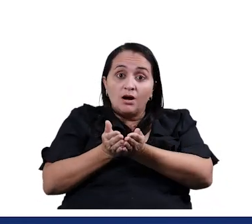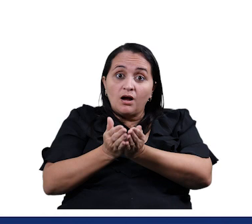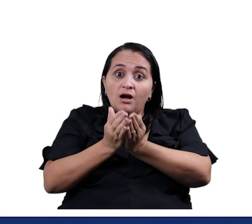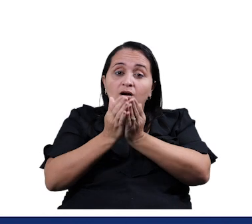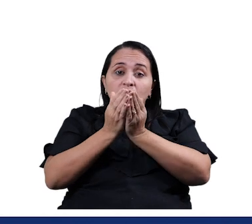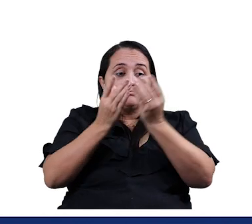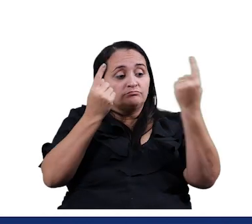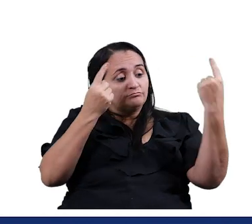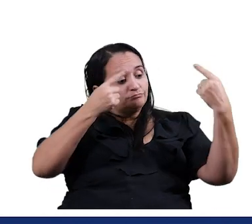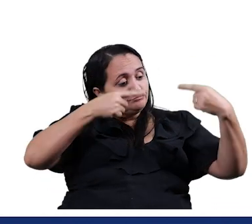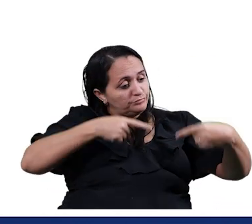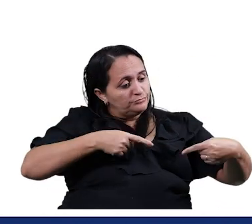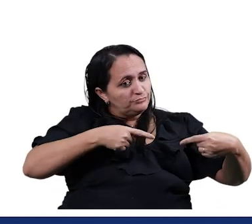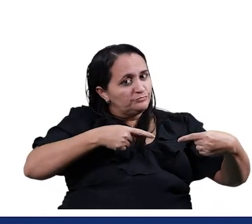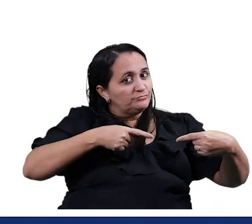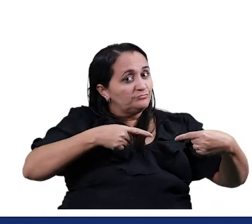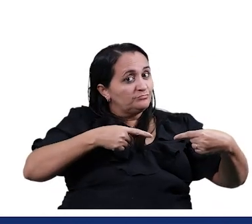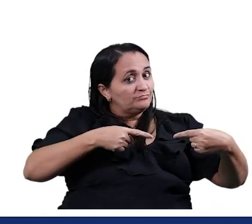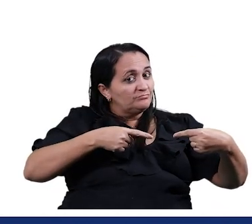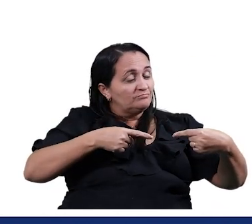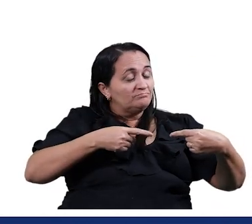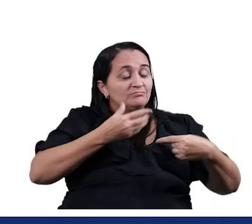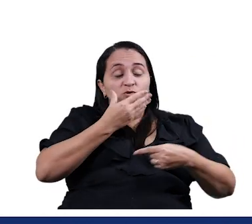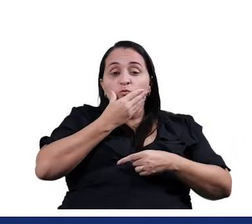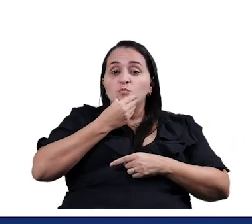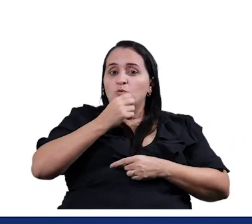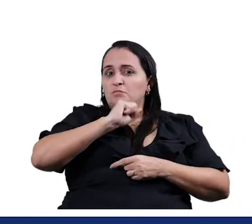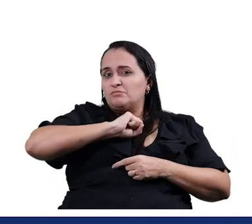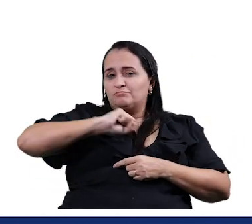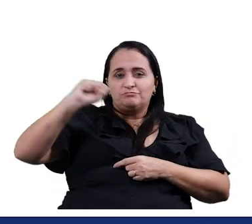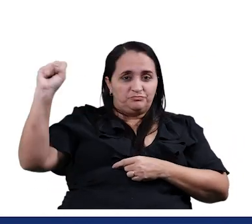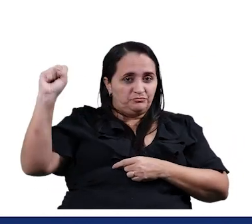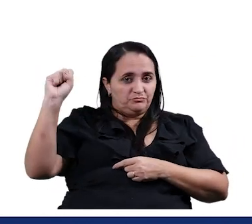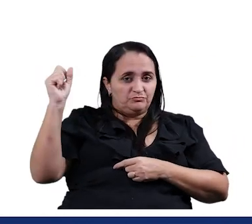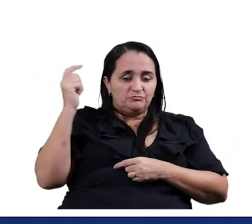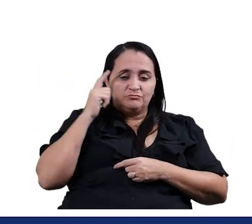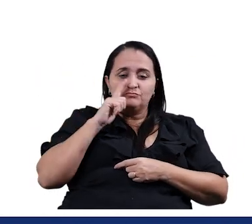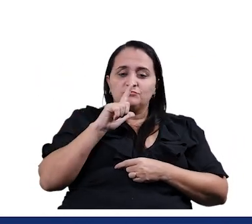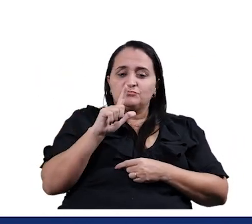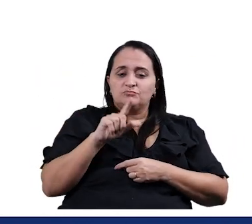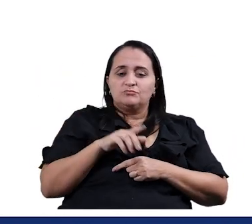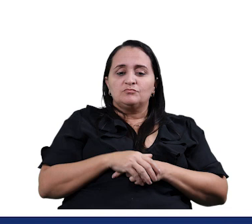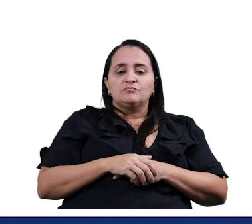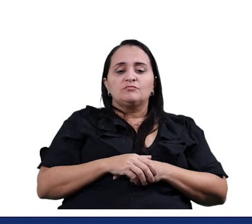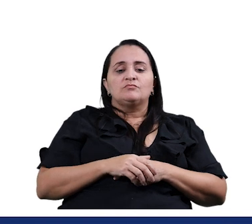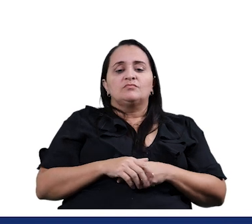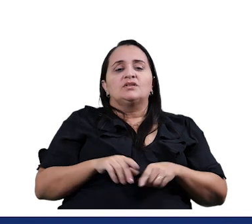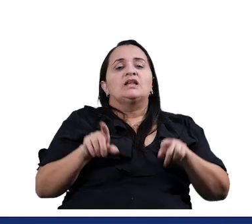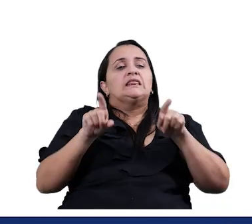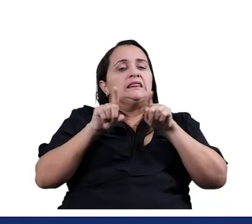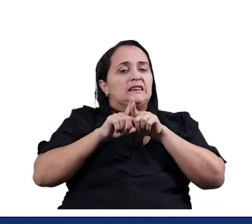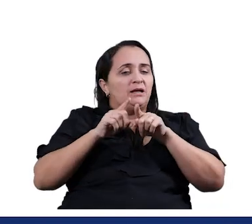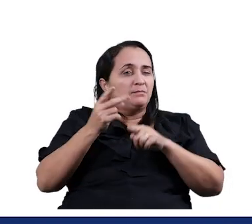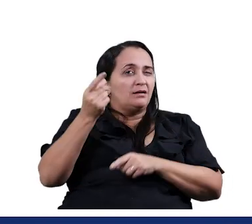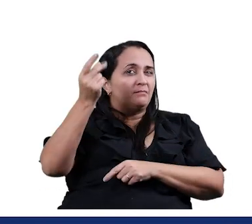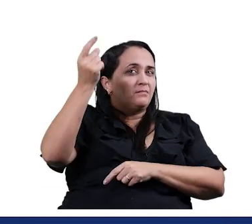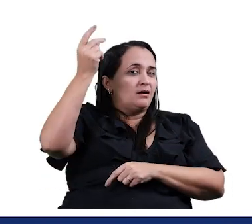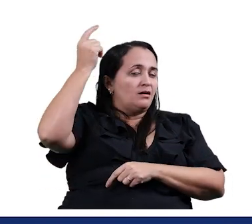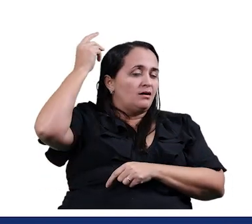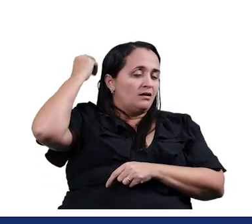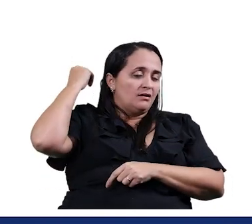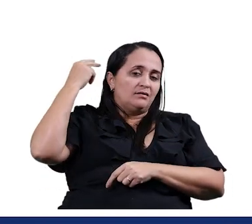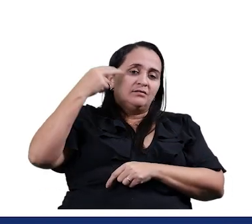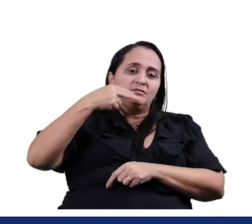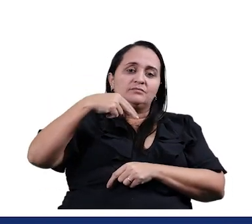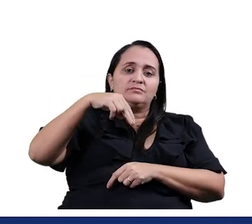ser resumida. E ele foi campeão. Nelson Piquet também foi lá nas